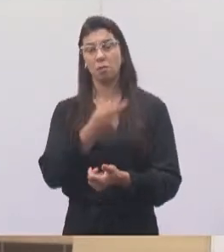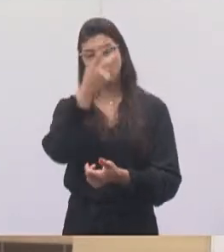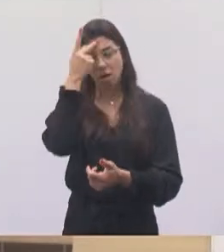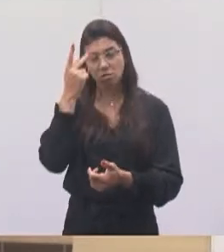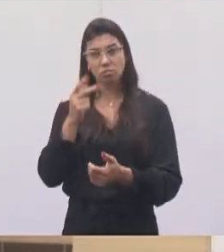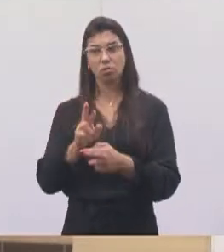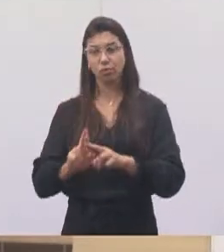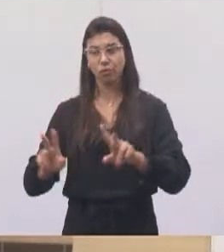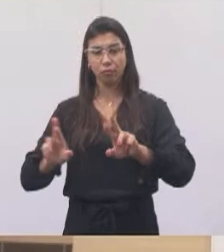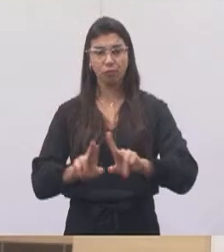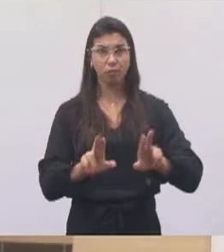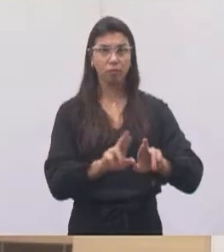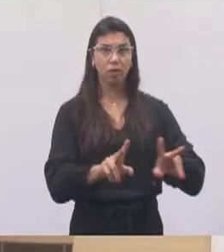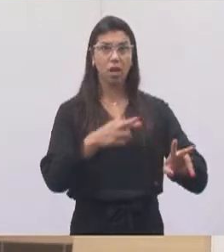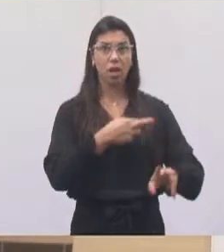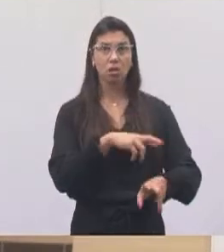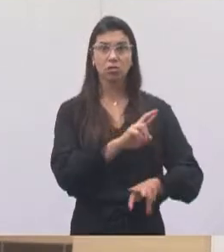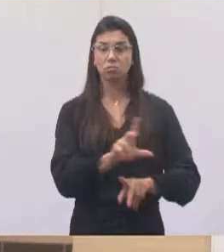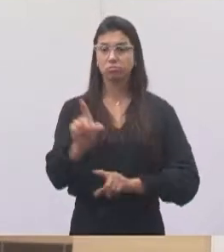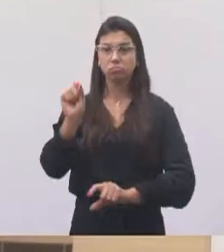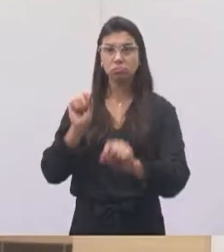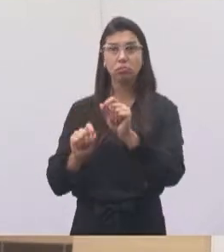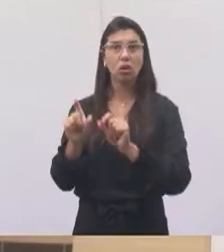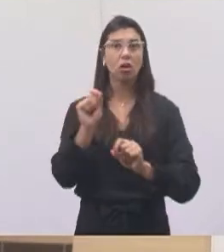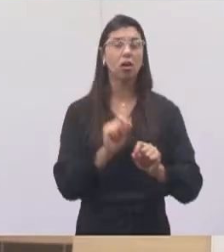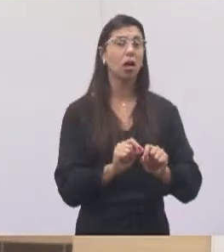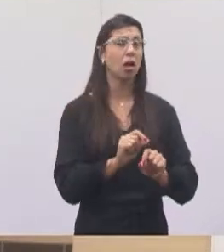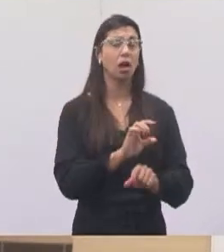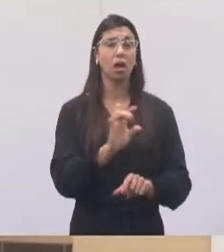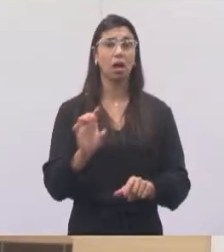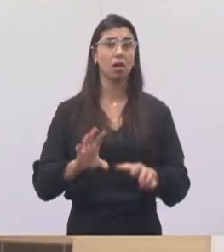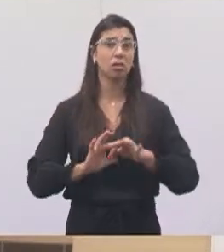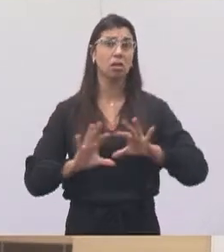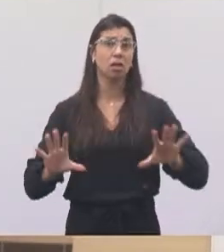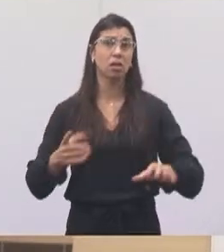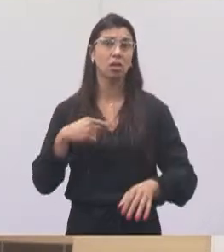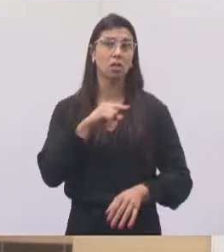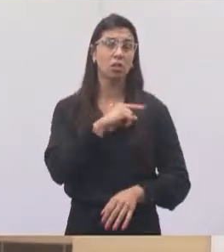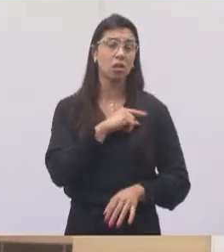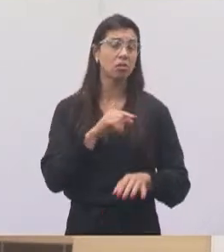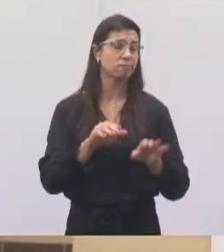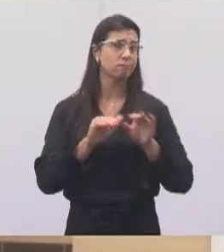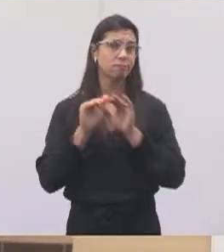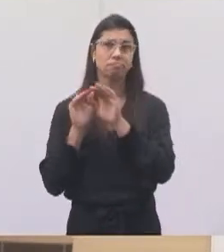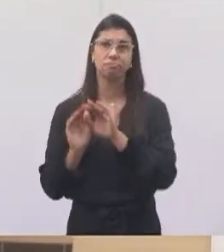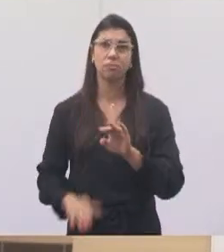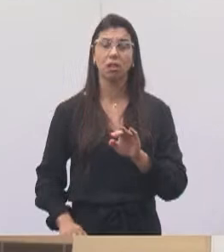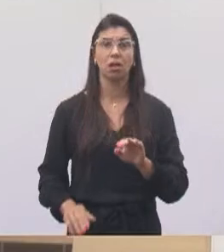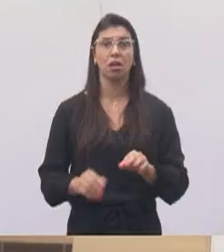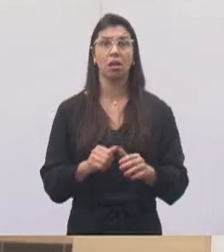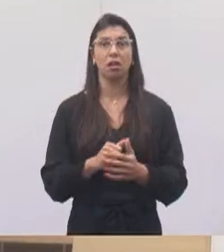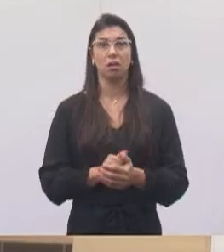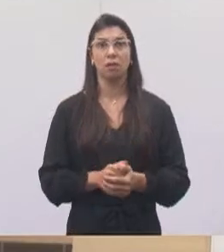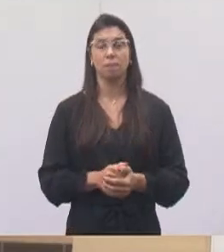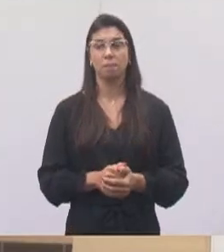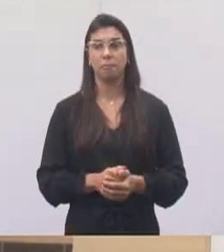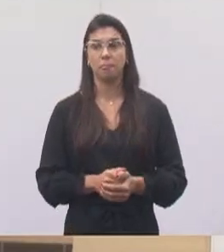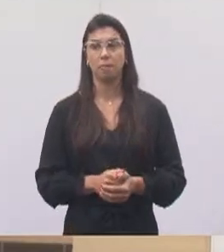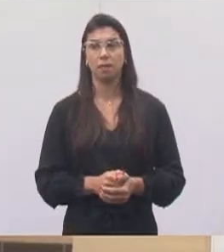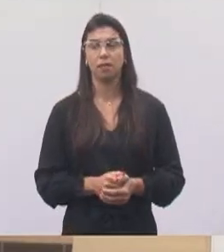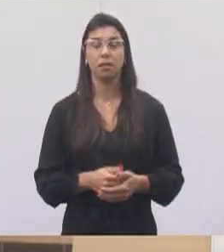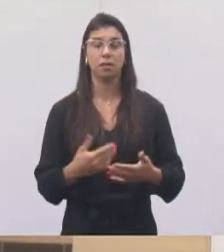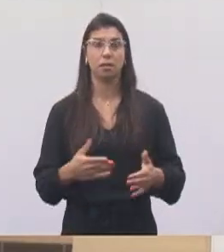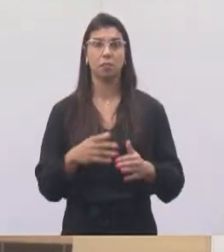Respeito à escolha de cada um tem uma escolha e nós não somos iguais, não é? Então, parabéns pelo